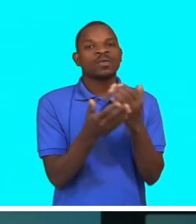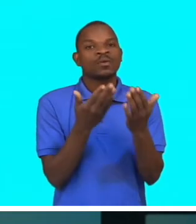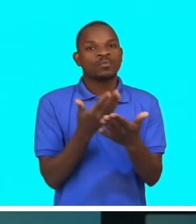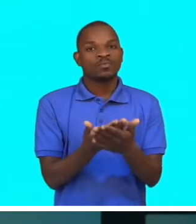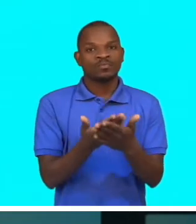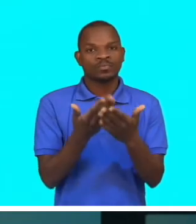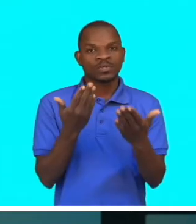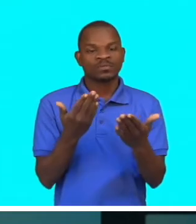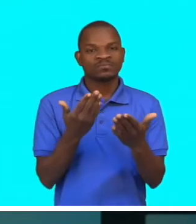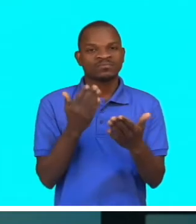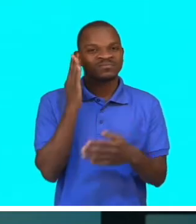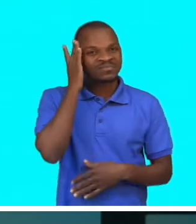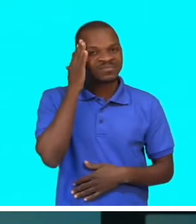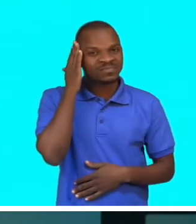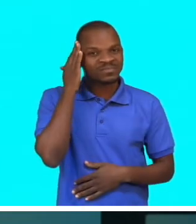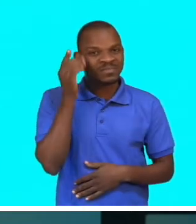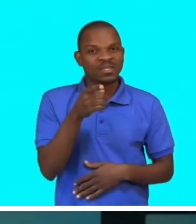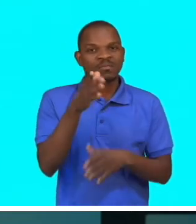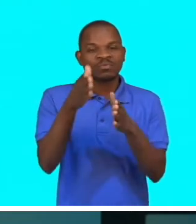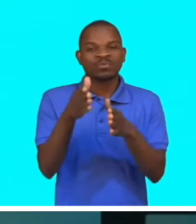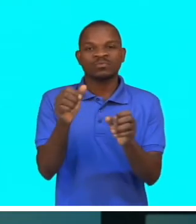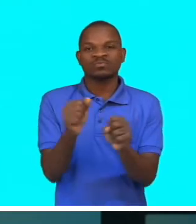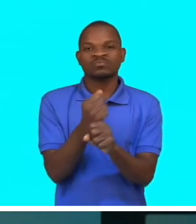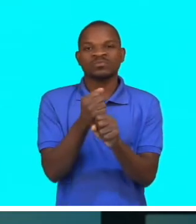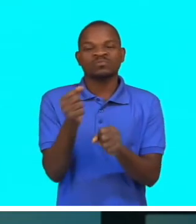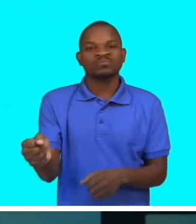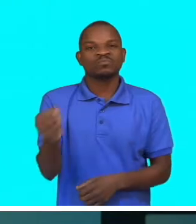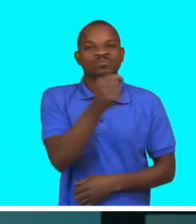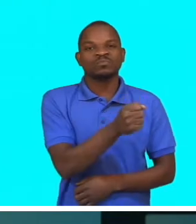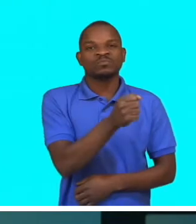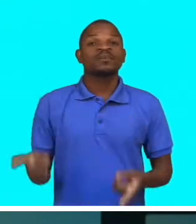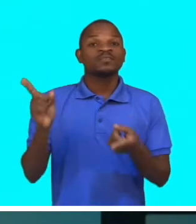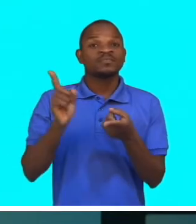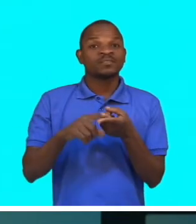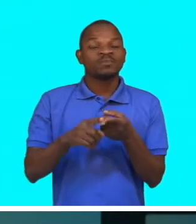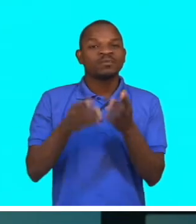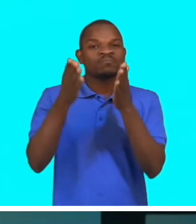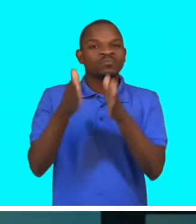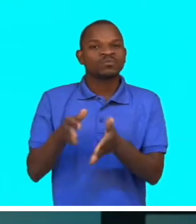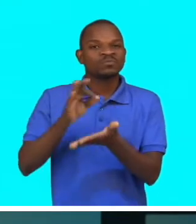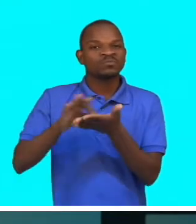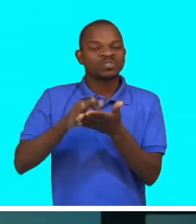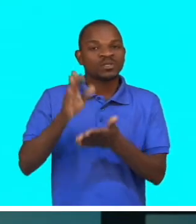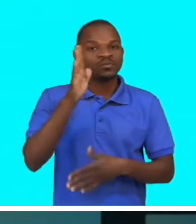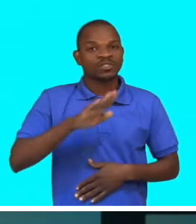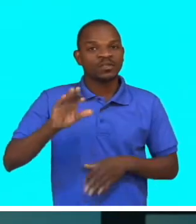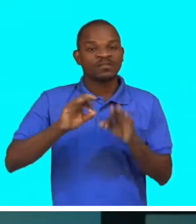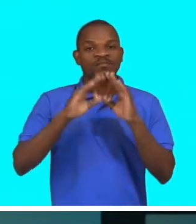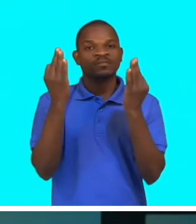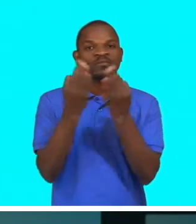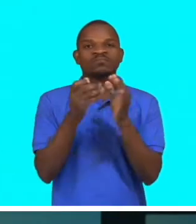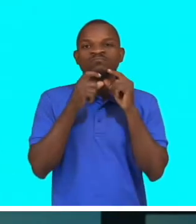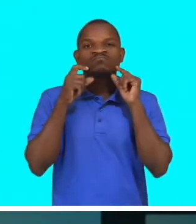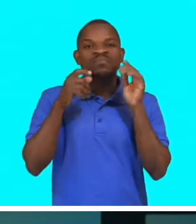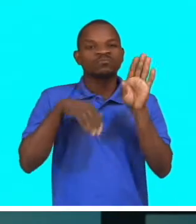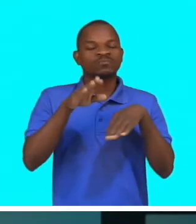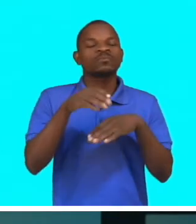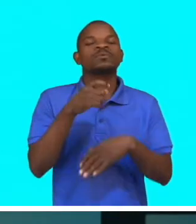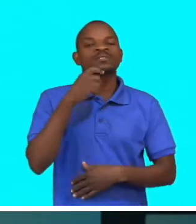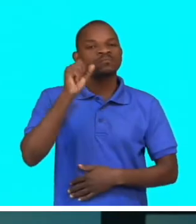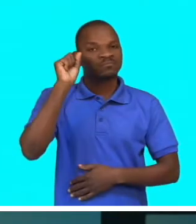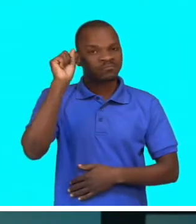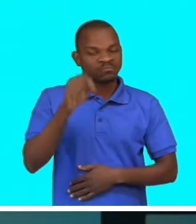porque achou-se daquele momento que o jogador não pode ser substituído. Mesmo assim, o secretário-geral da Federação Moçambicana